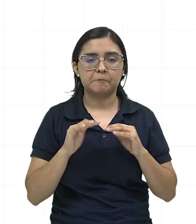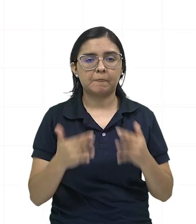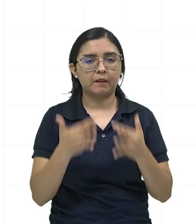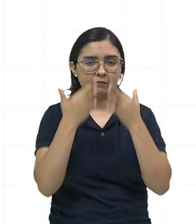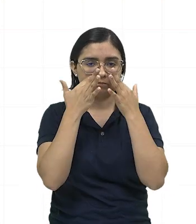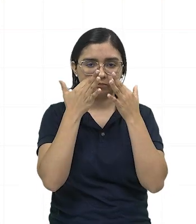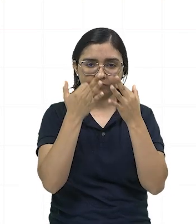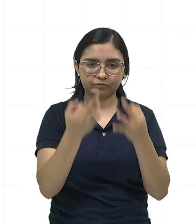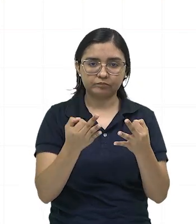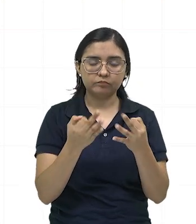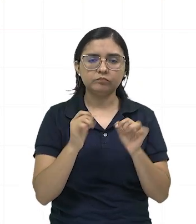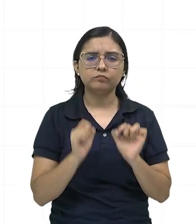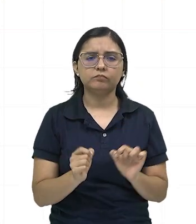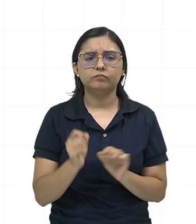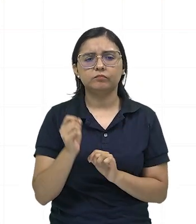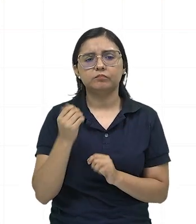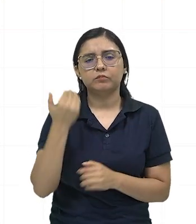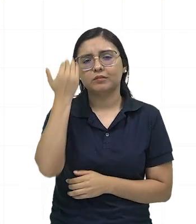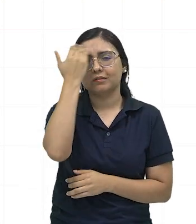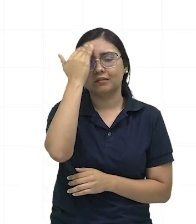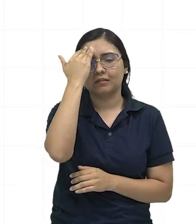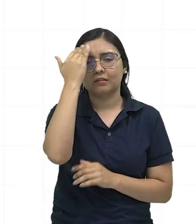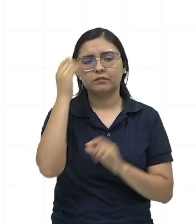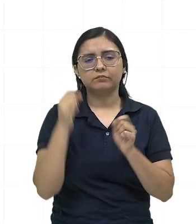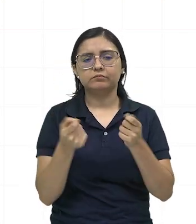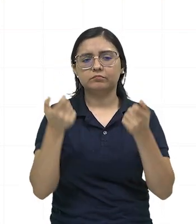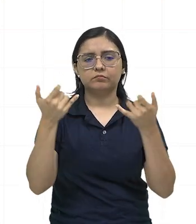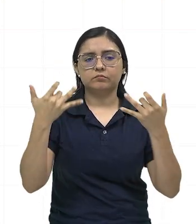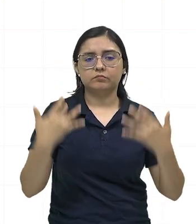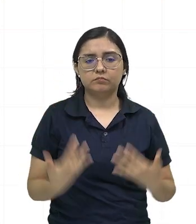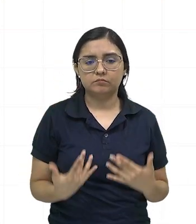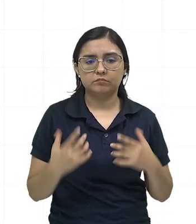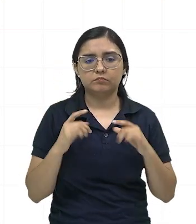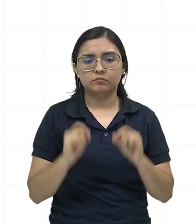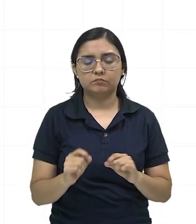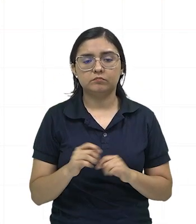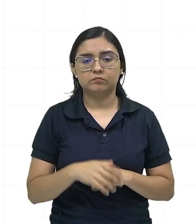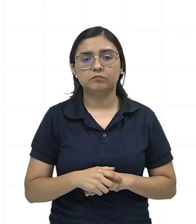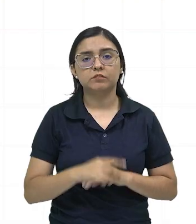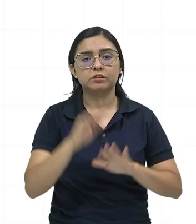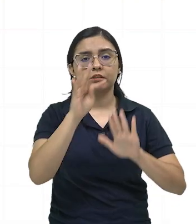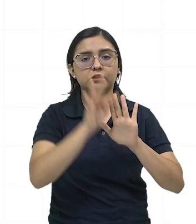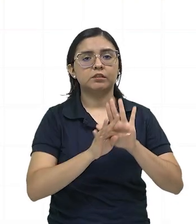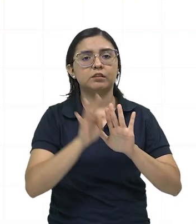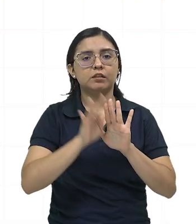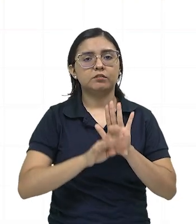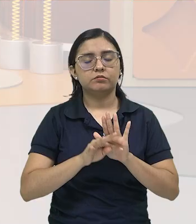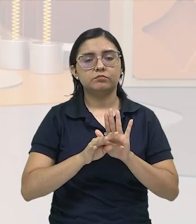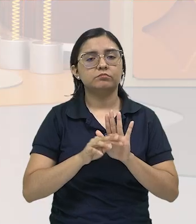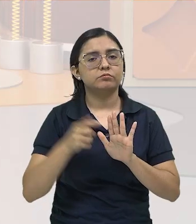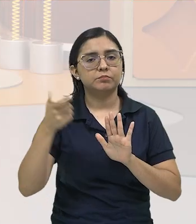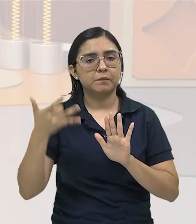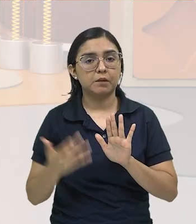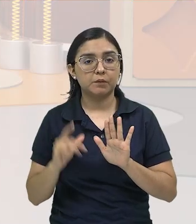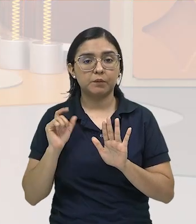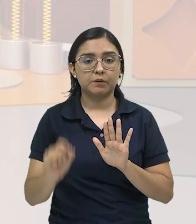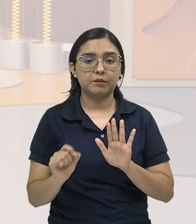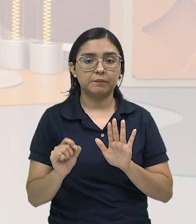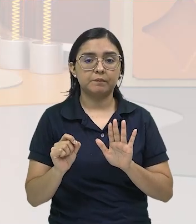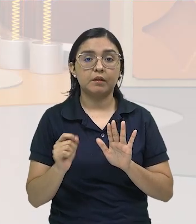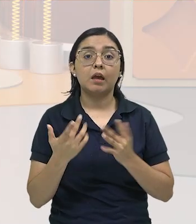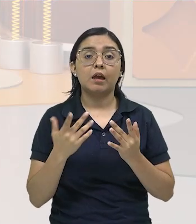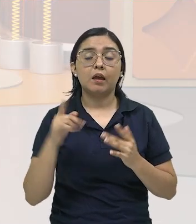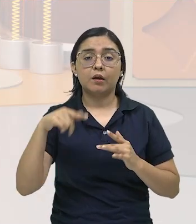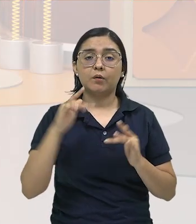mim diretamente, vamos entender do que está sendo falado, então, nesses primeiros parágrafos do texto. Nós estamos falando de